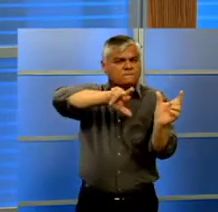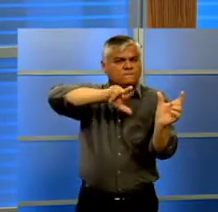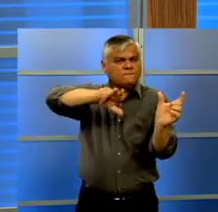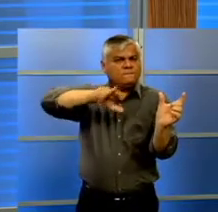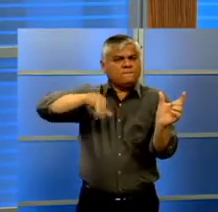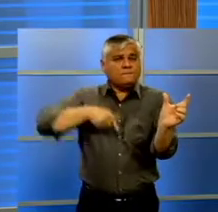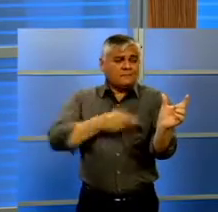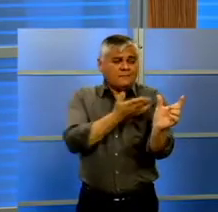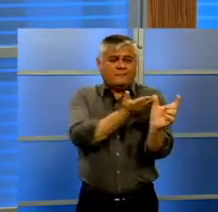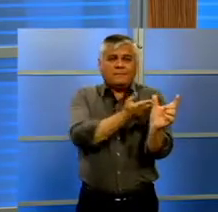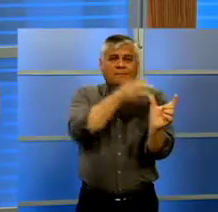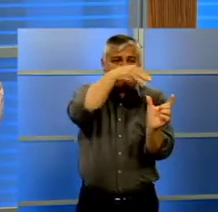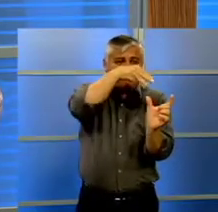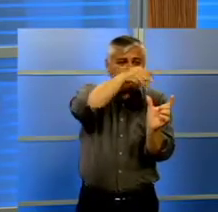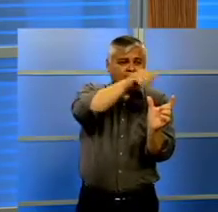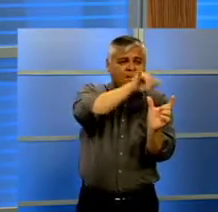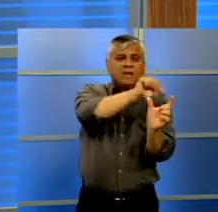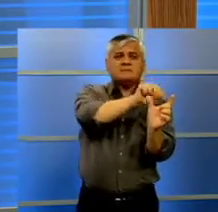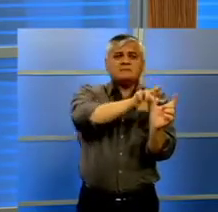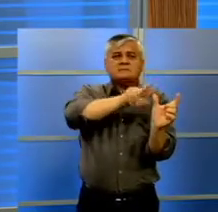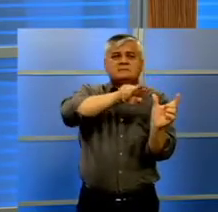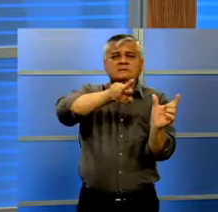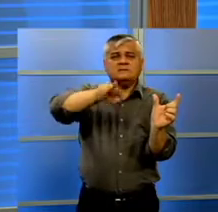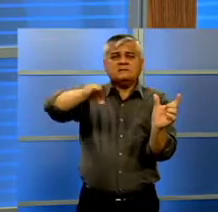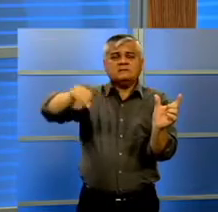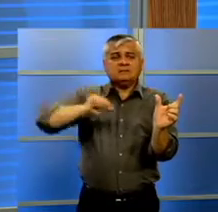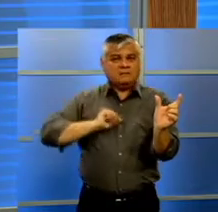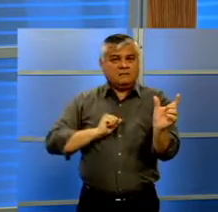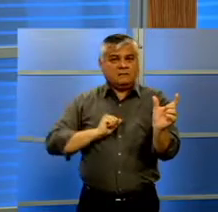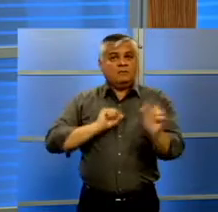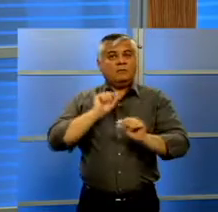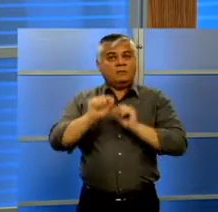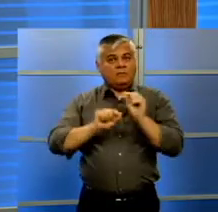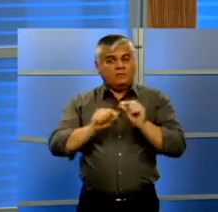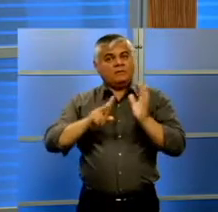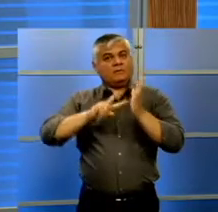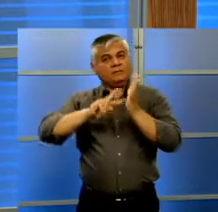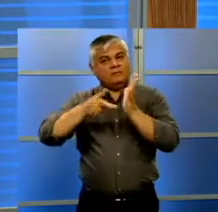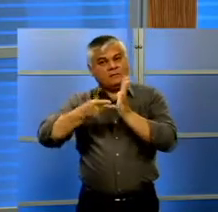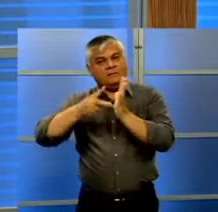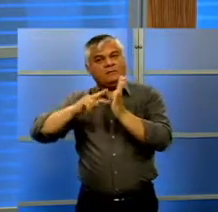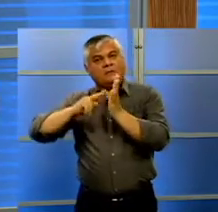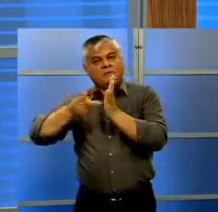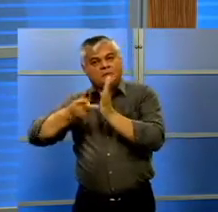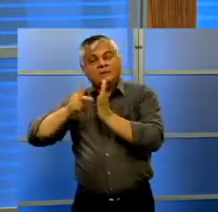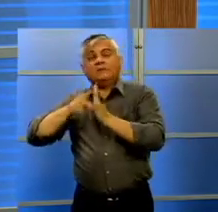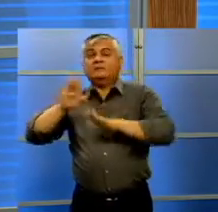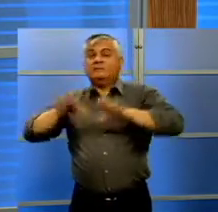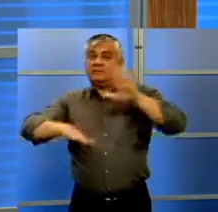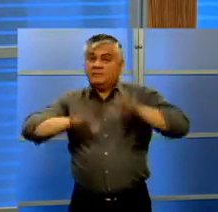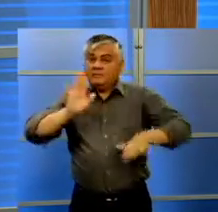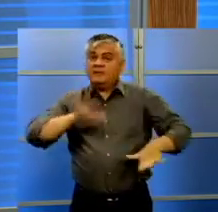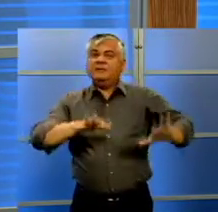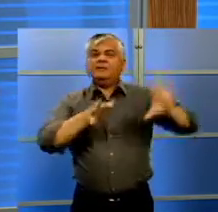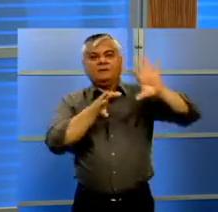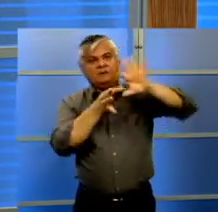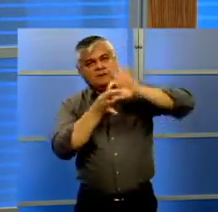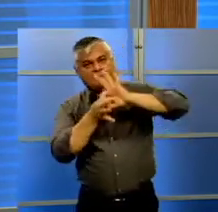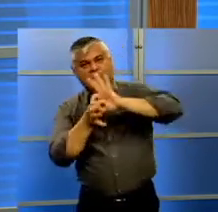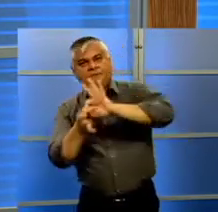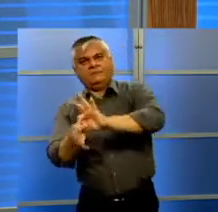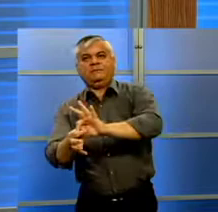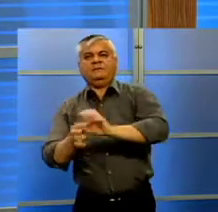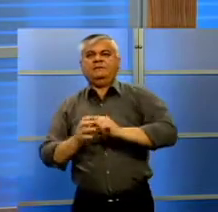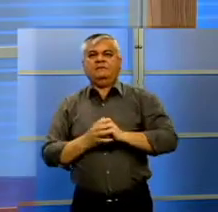de sinalizar, causando significados mais ou menos adequados, sempre dependendo do contexto que a gente